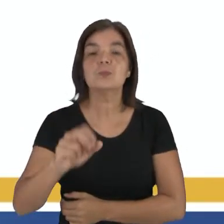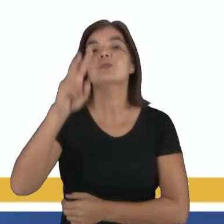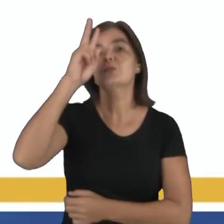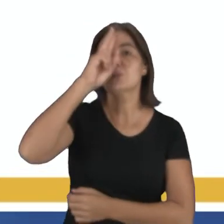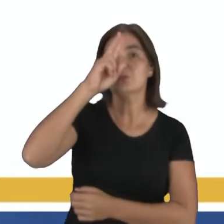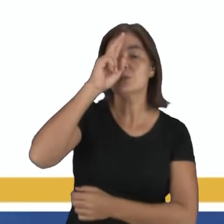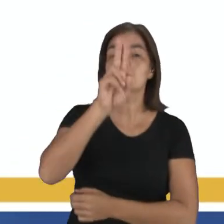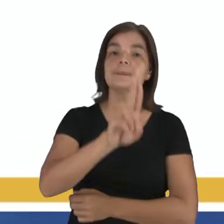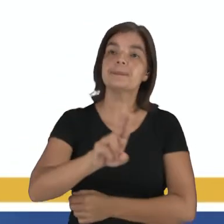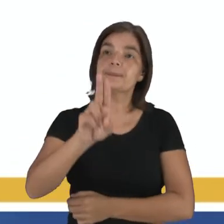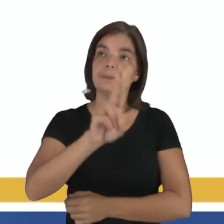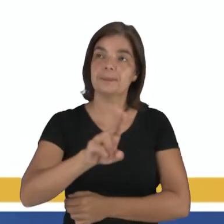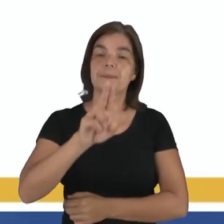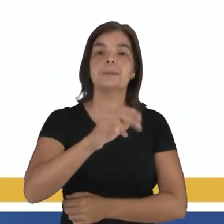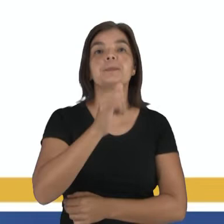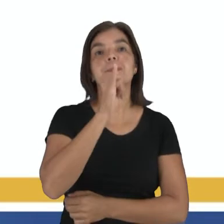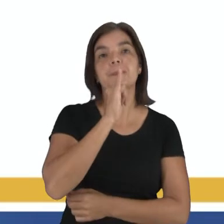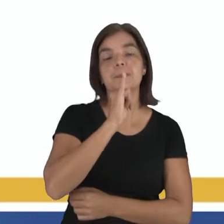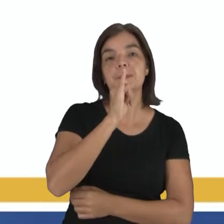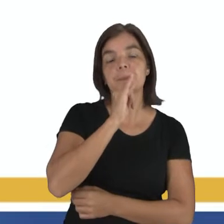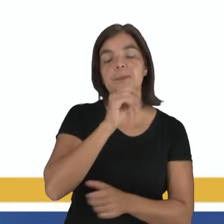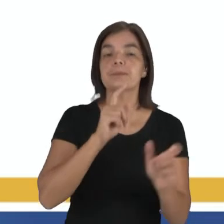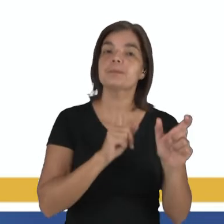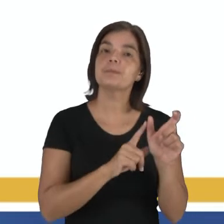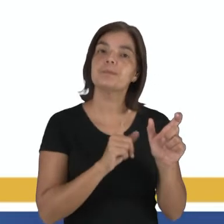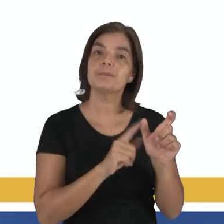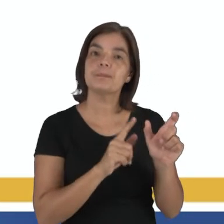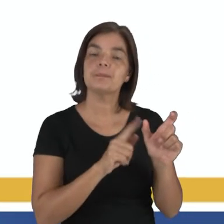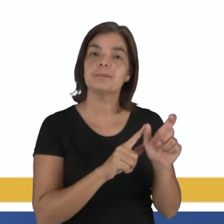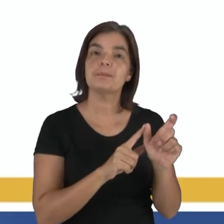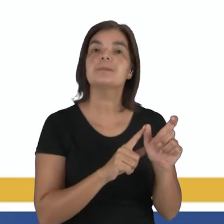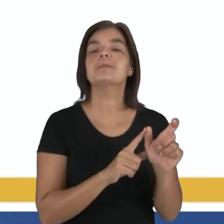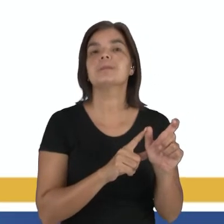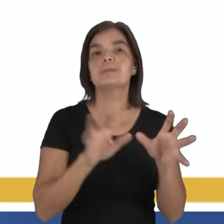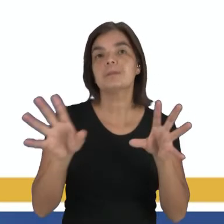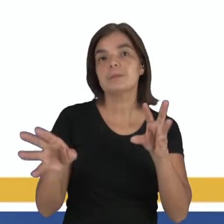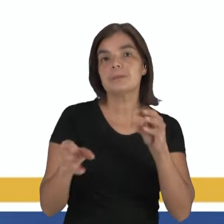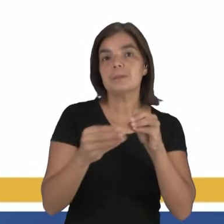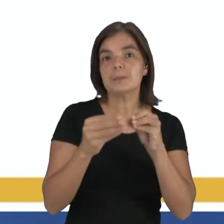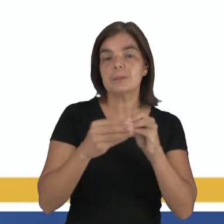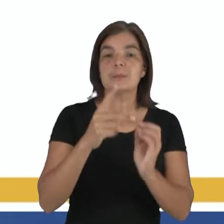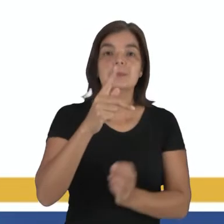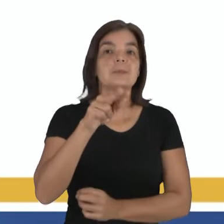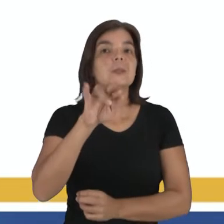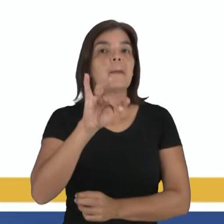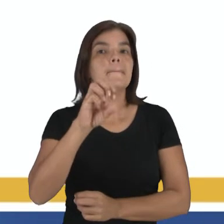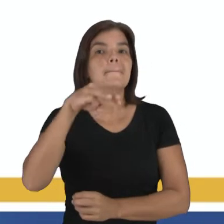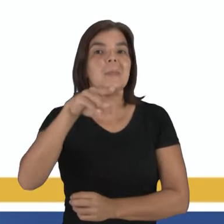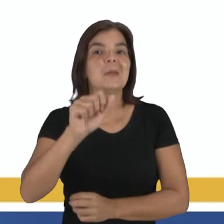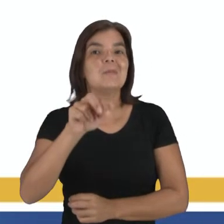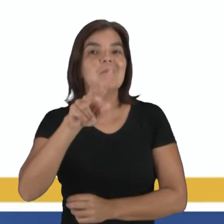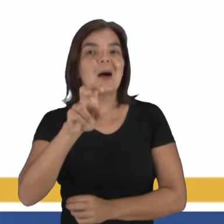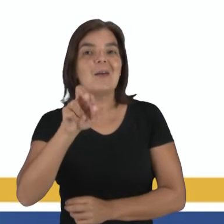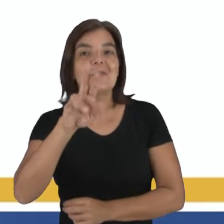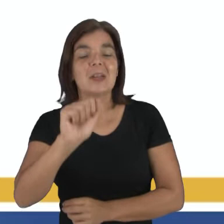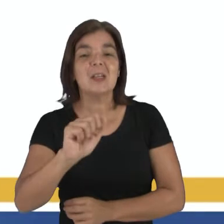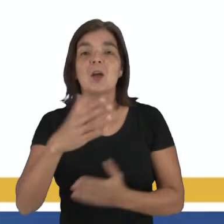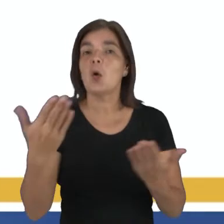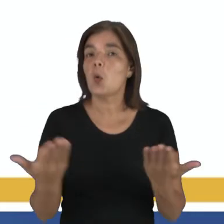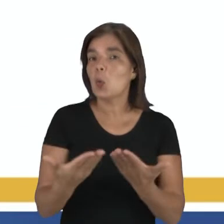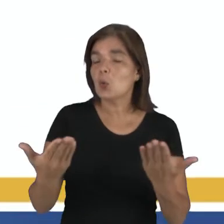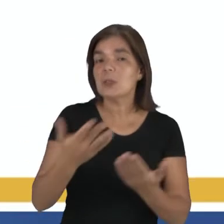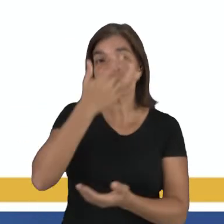histórica. Usavam, por exemplo, o termo, a expressão completar primaveras. Hoje, essa expressão está